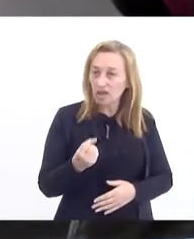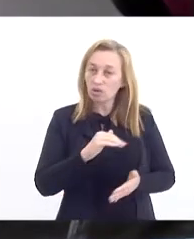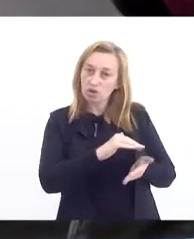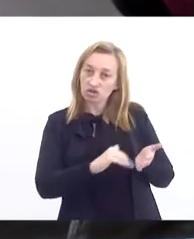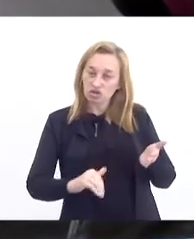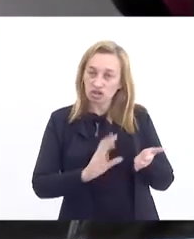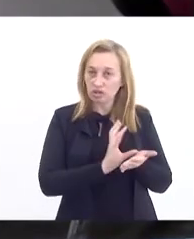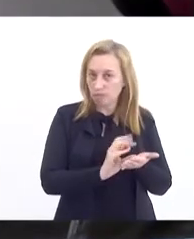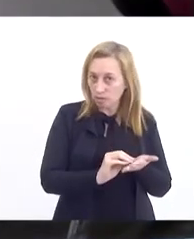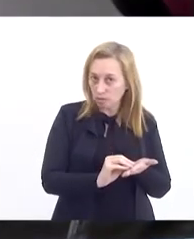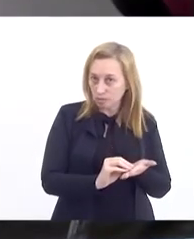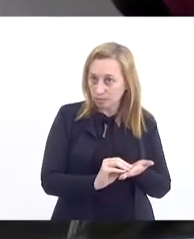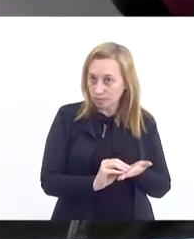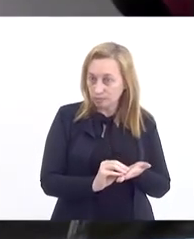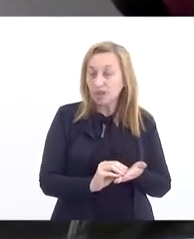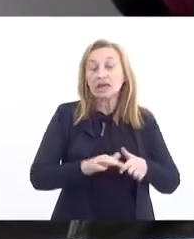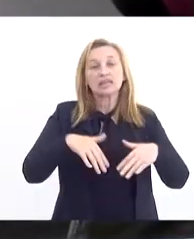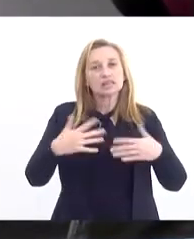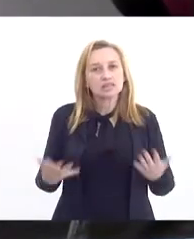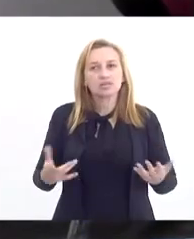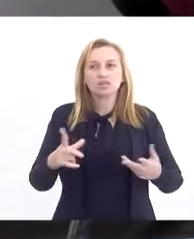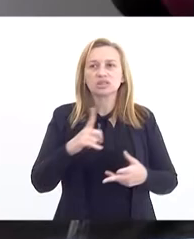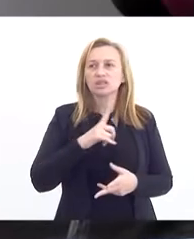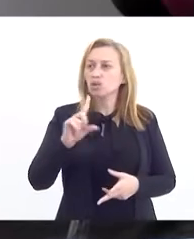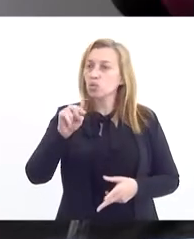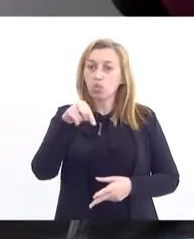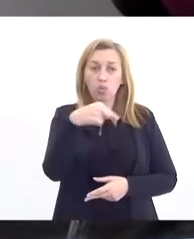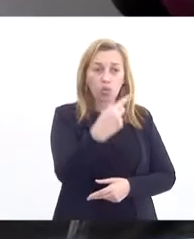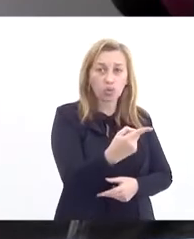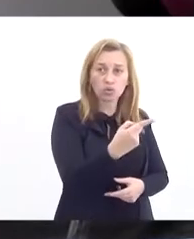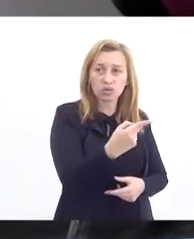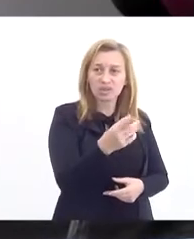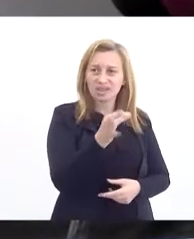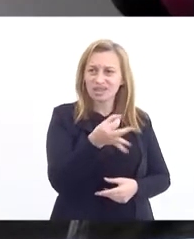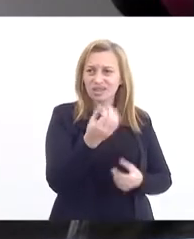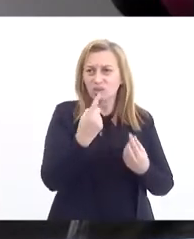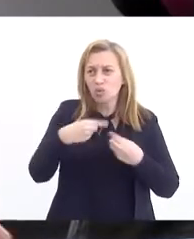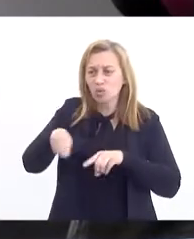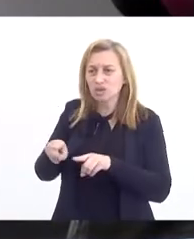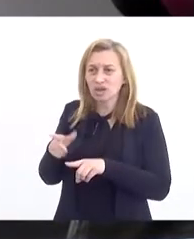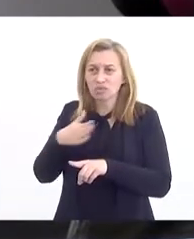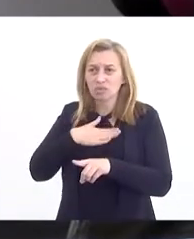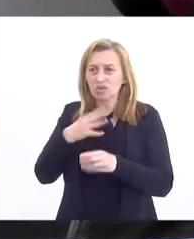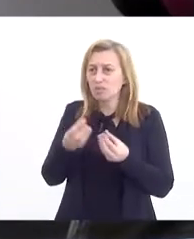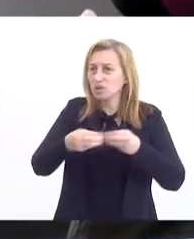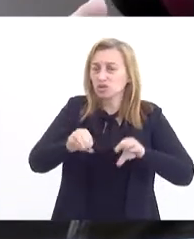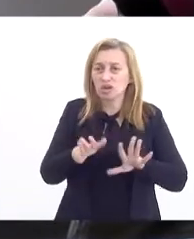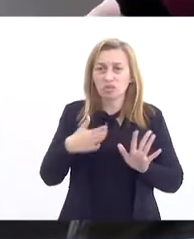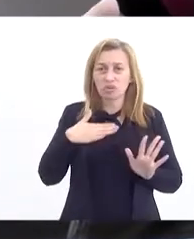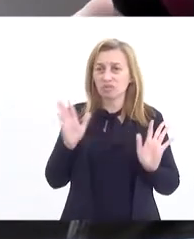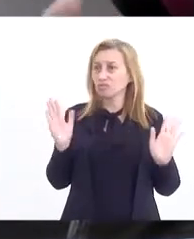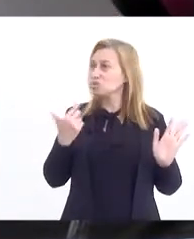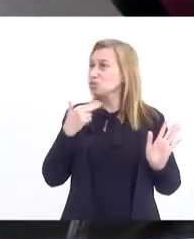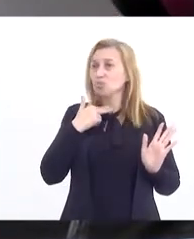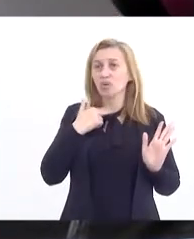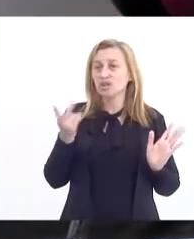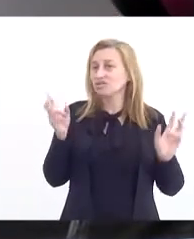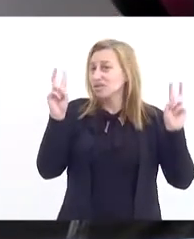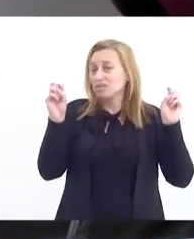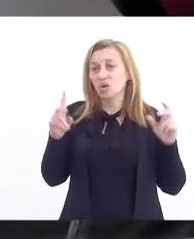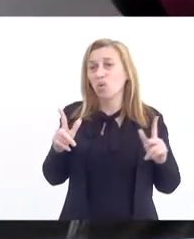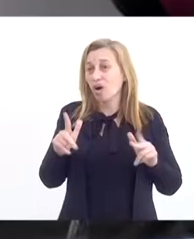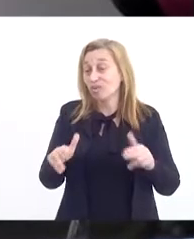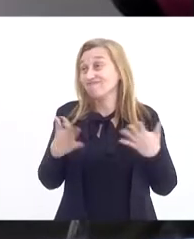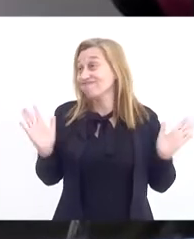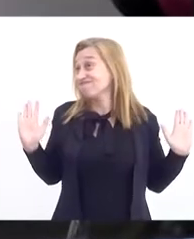retirei de pauta. Uhum. Então, se tem agora um outro, que é exatamente o contrário, o meu está prejudicado pelo meu, não pode ter o mesmo tema.